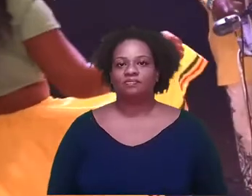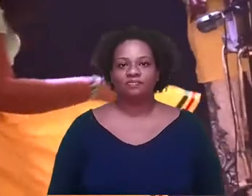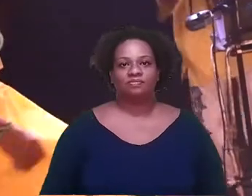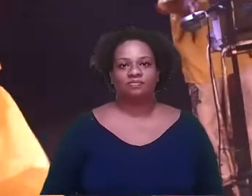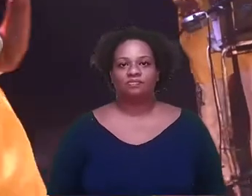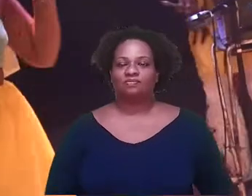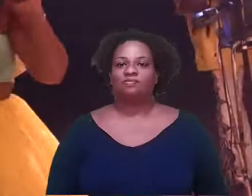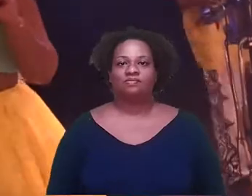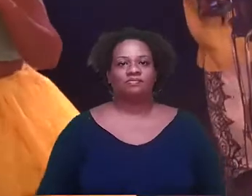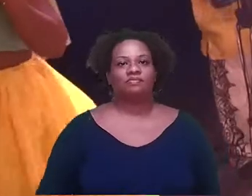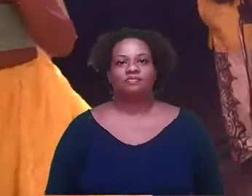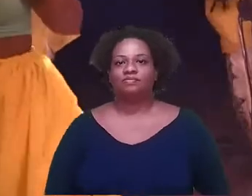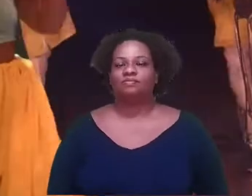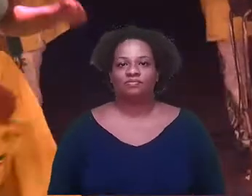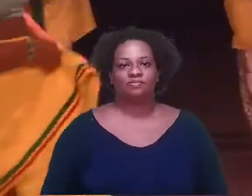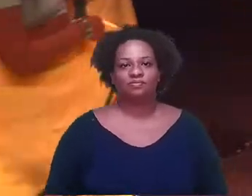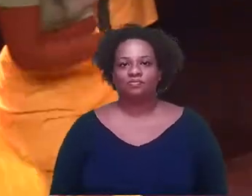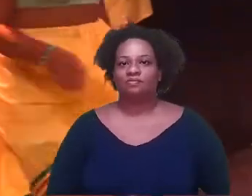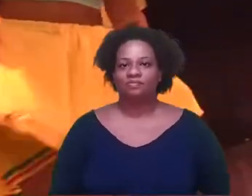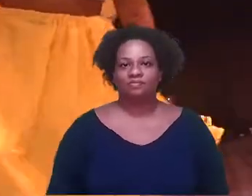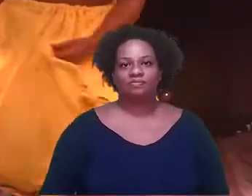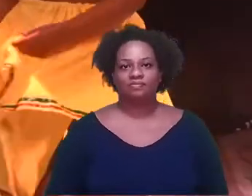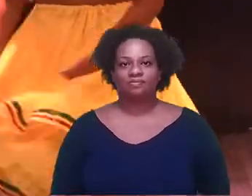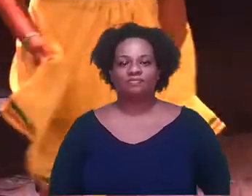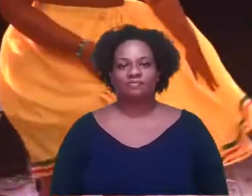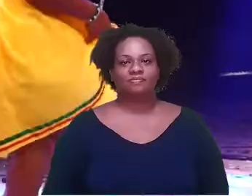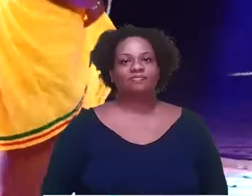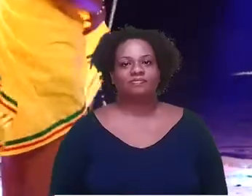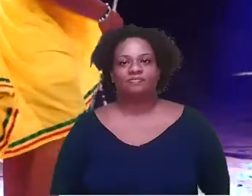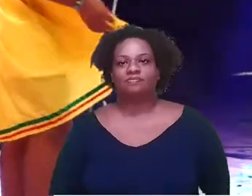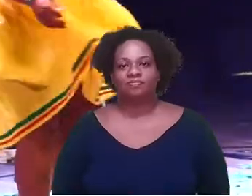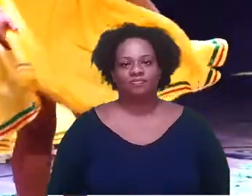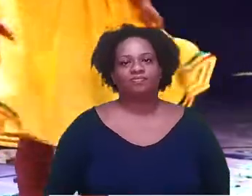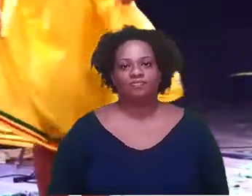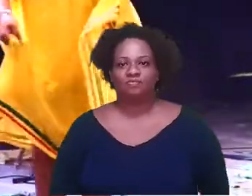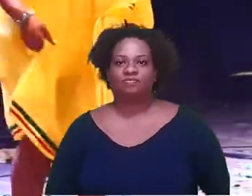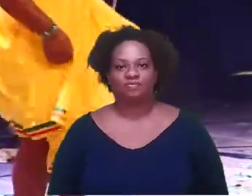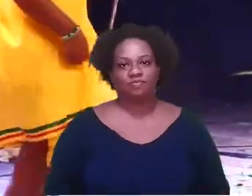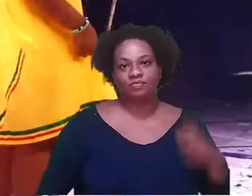Pela invisibilidade.